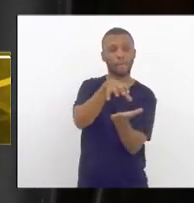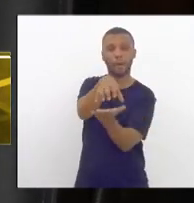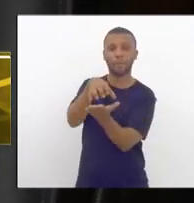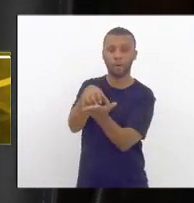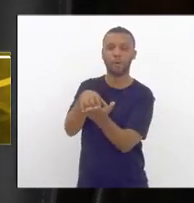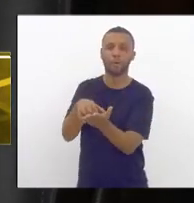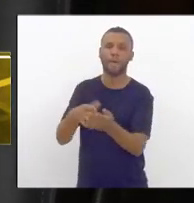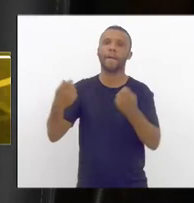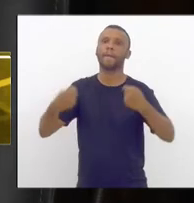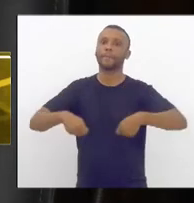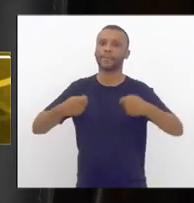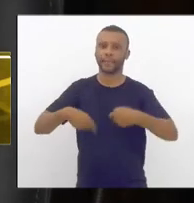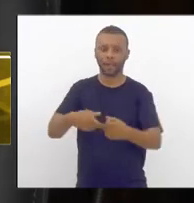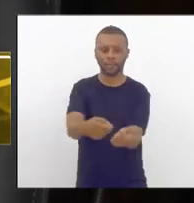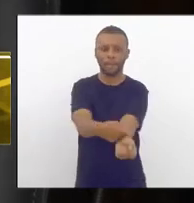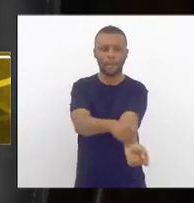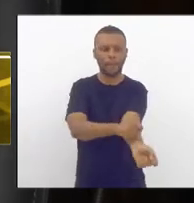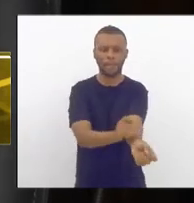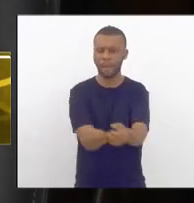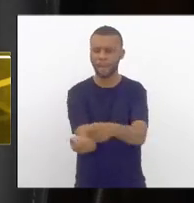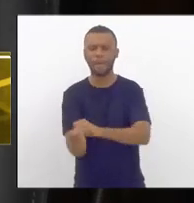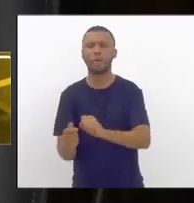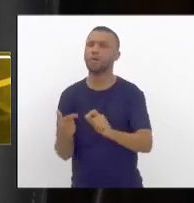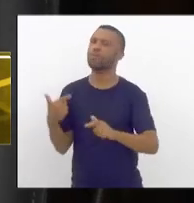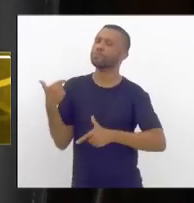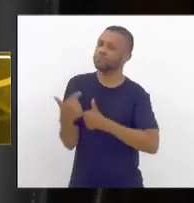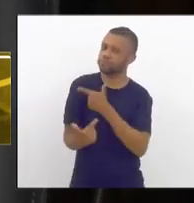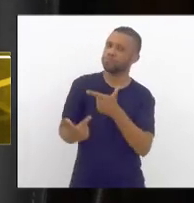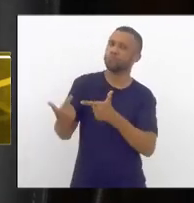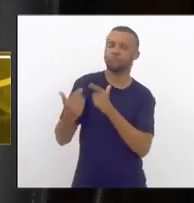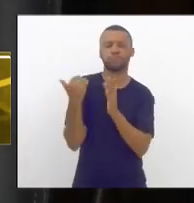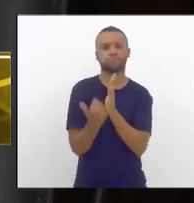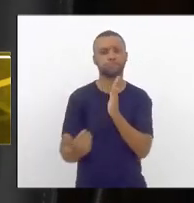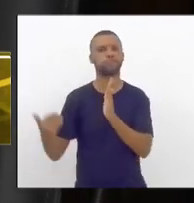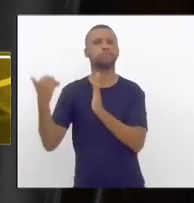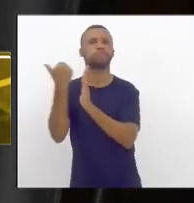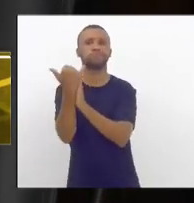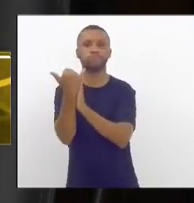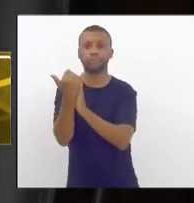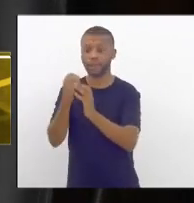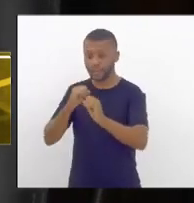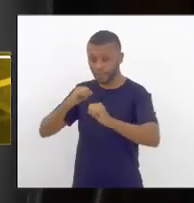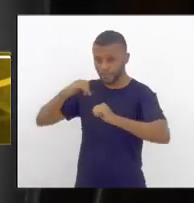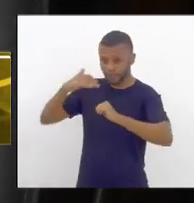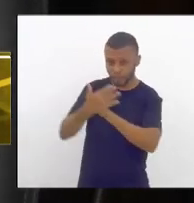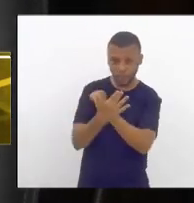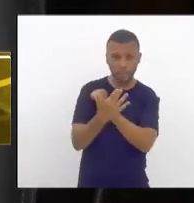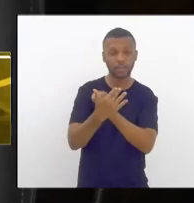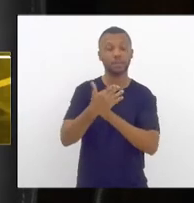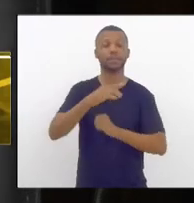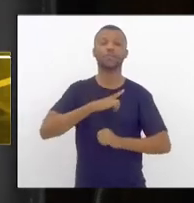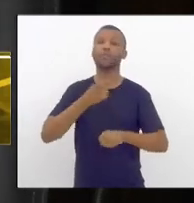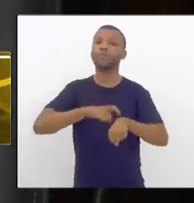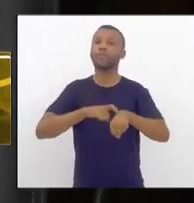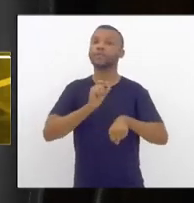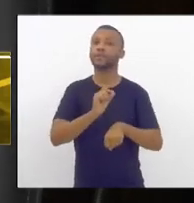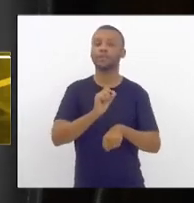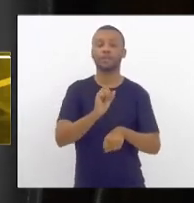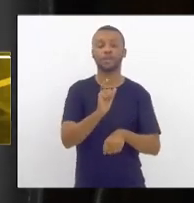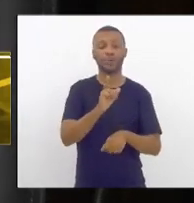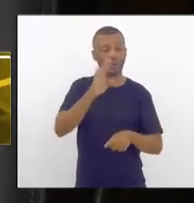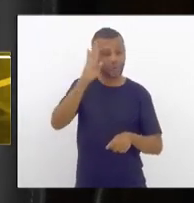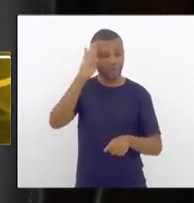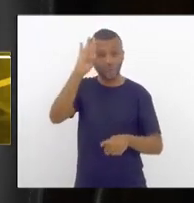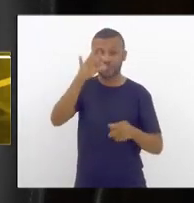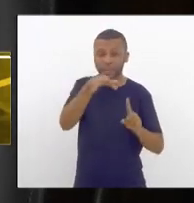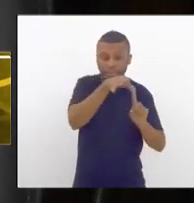forte e essa pandemia fez com que os grandes líderes aparecesse e você para nós não